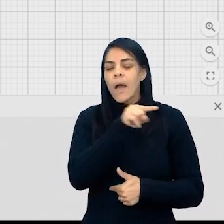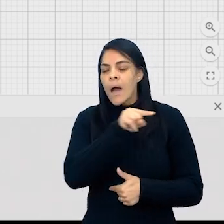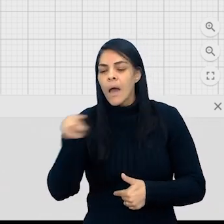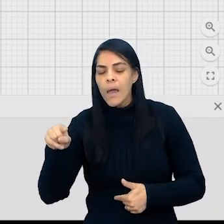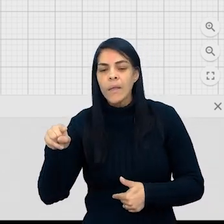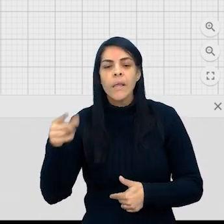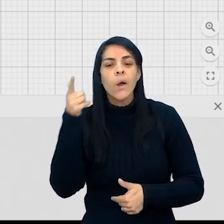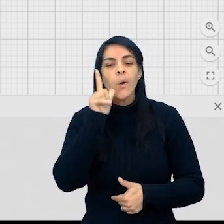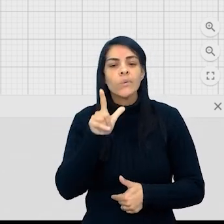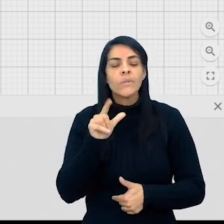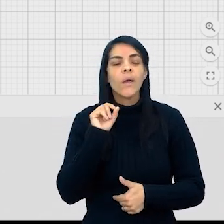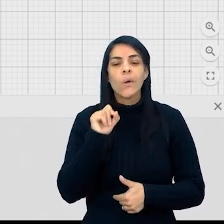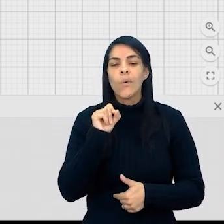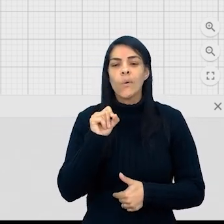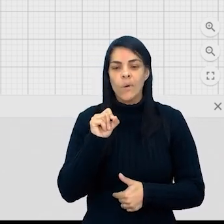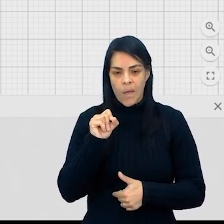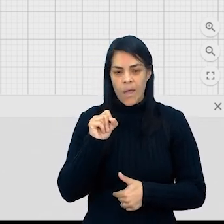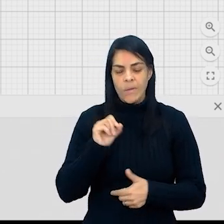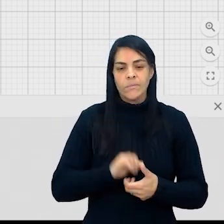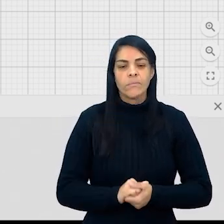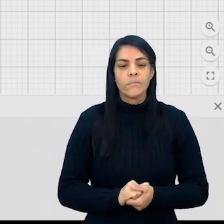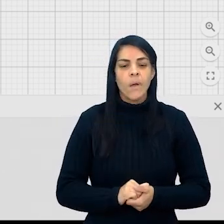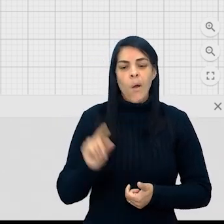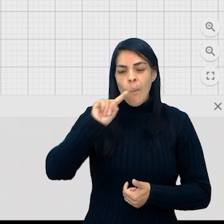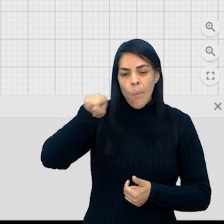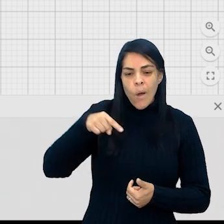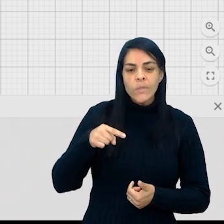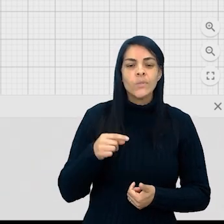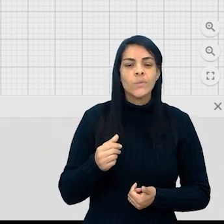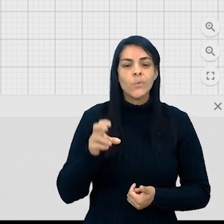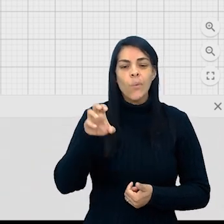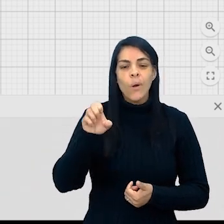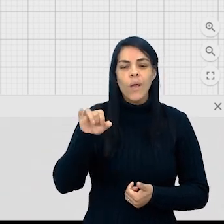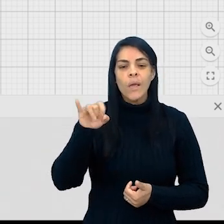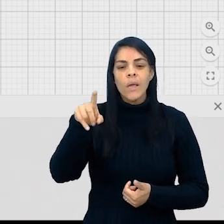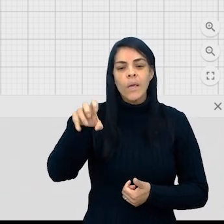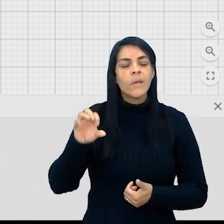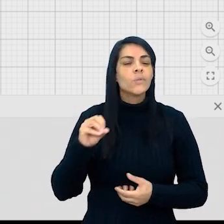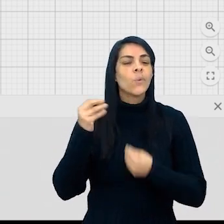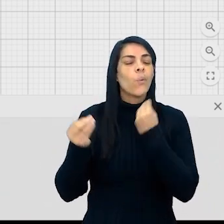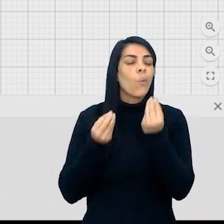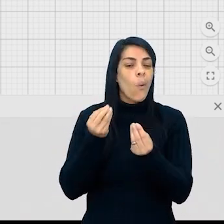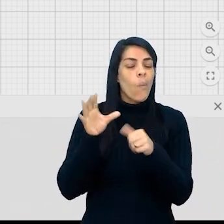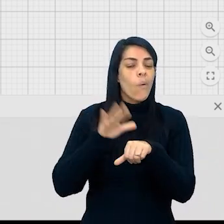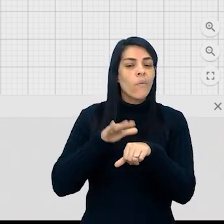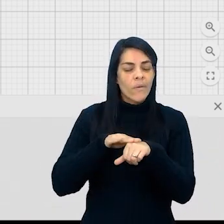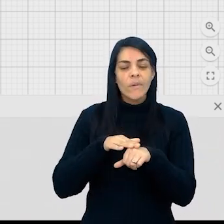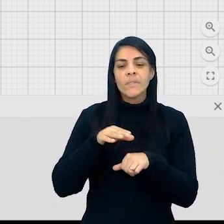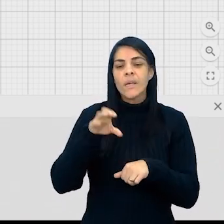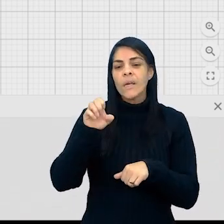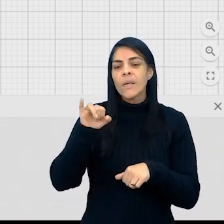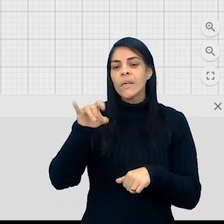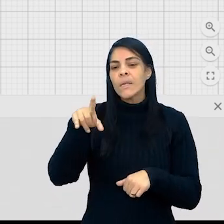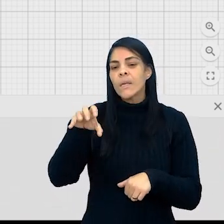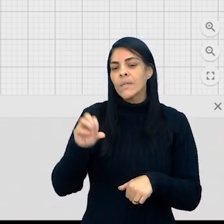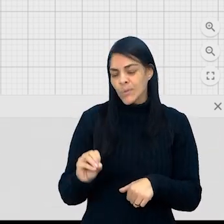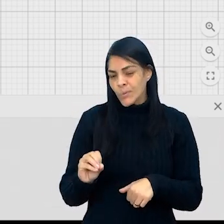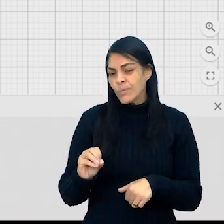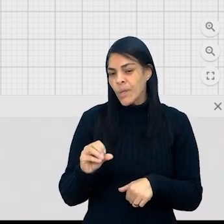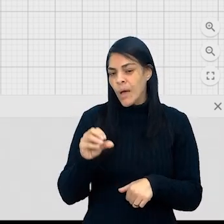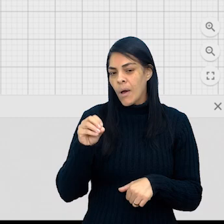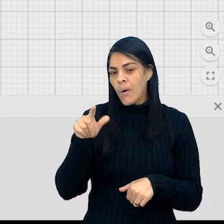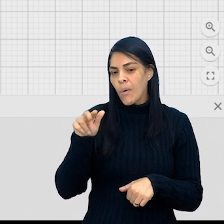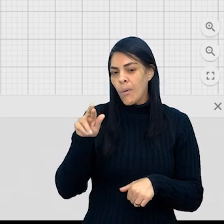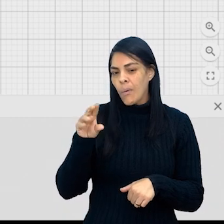vai interceptar o eixo das abscissas, né? E onde essa reta irá interceptar os eixos das